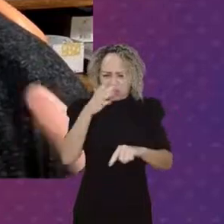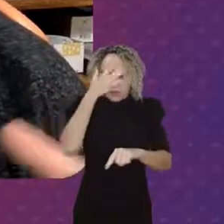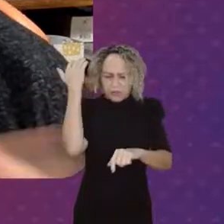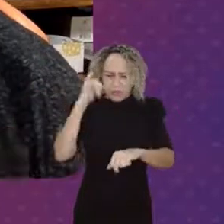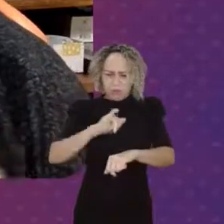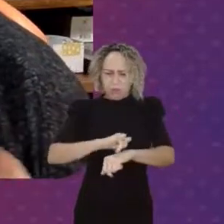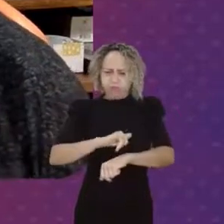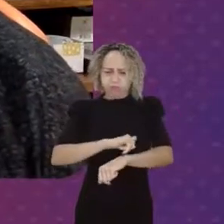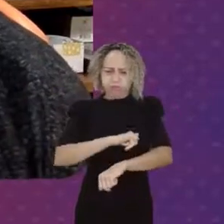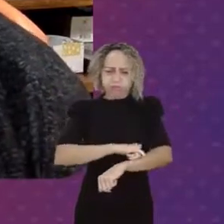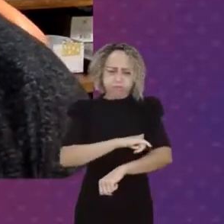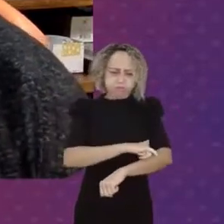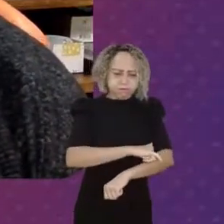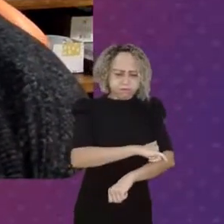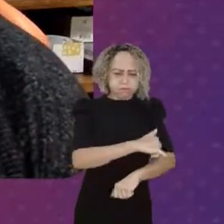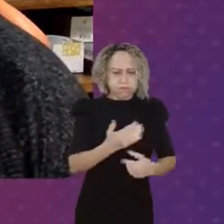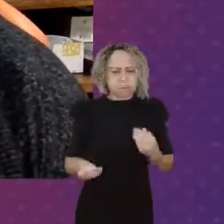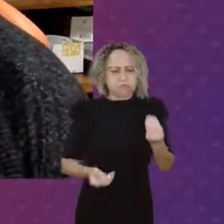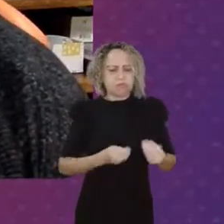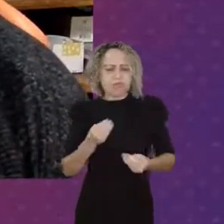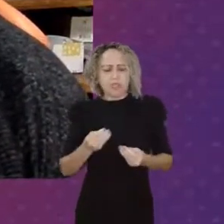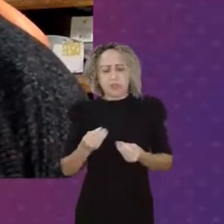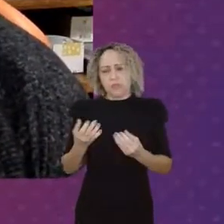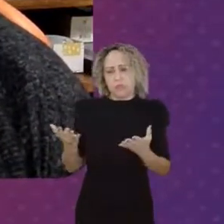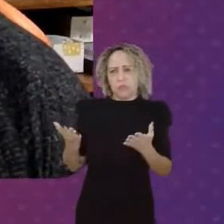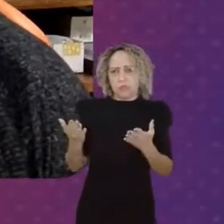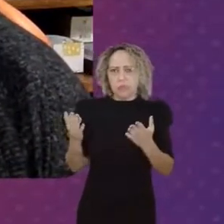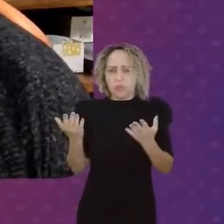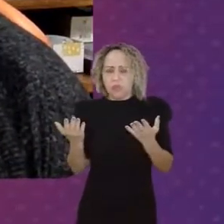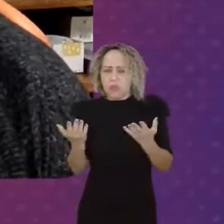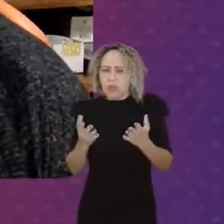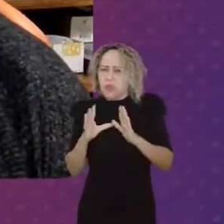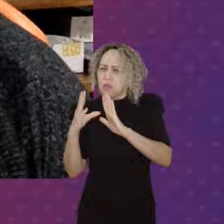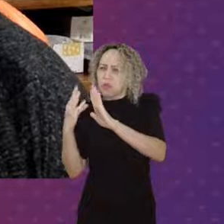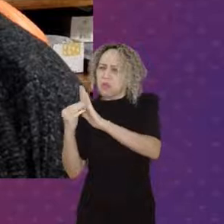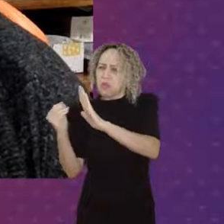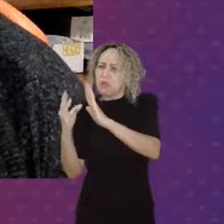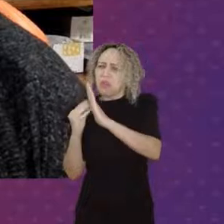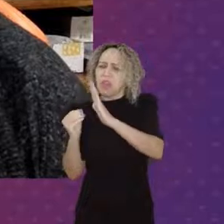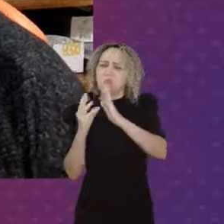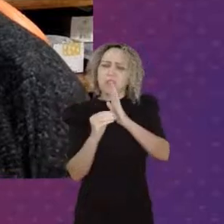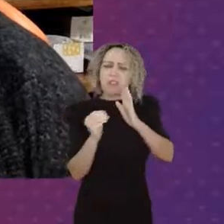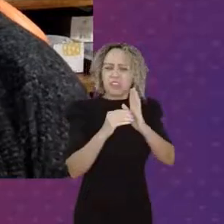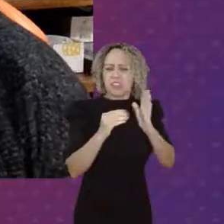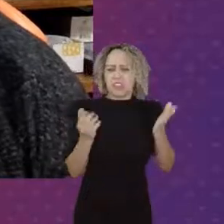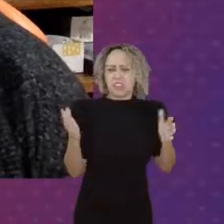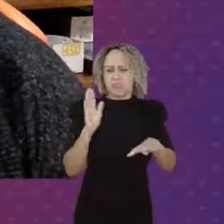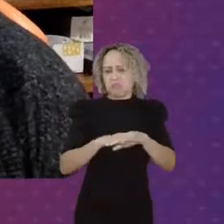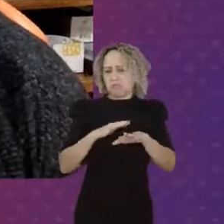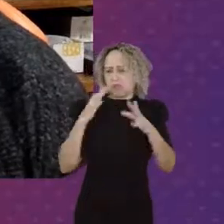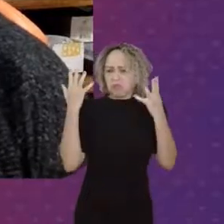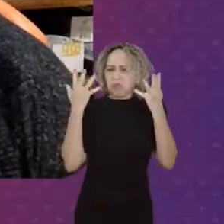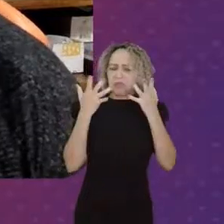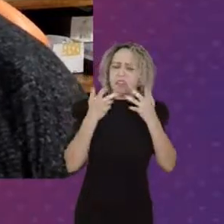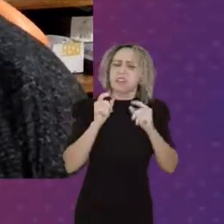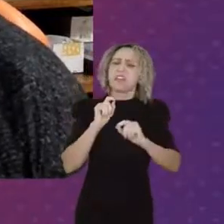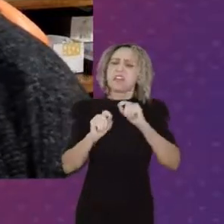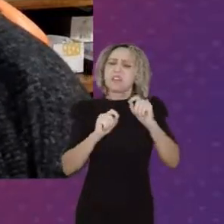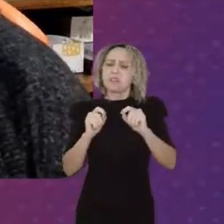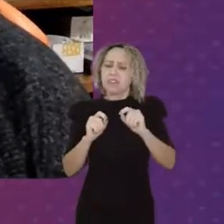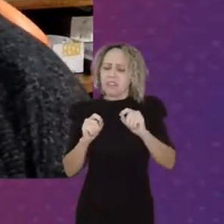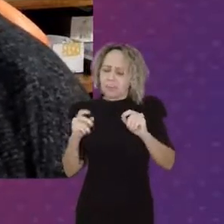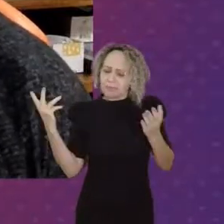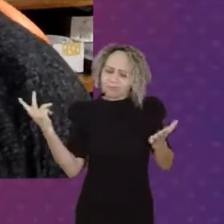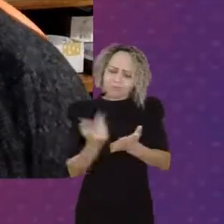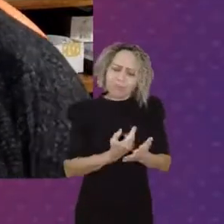as diversas questões de padronização estética, elas atingem, elas acometem homens e mulheres, como